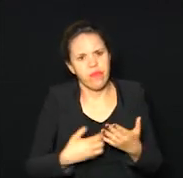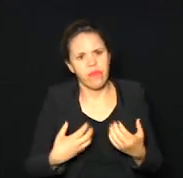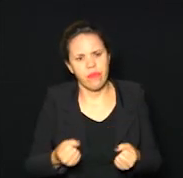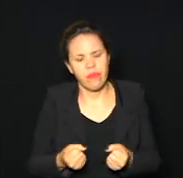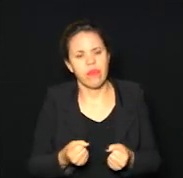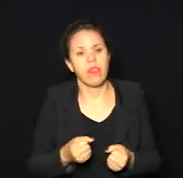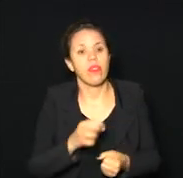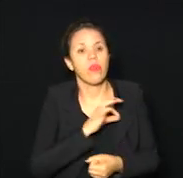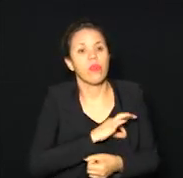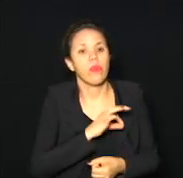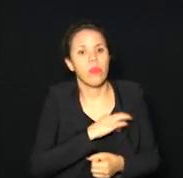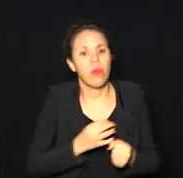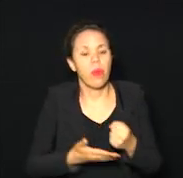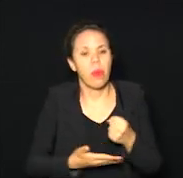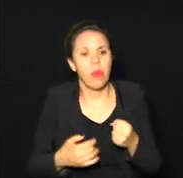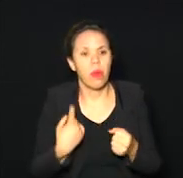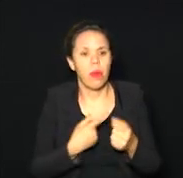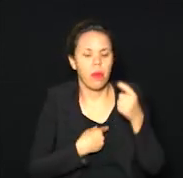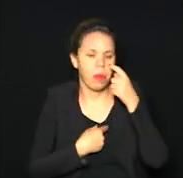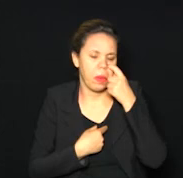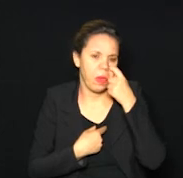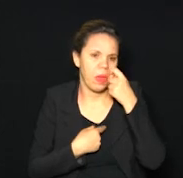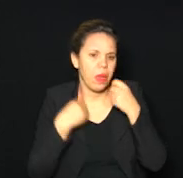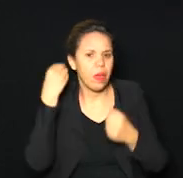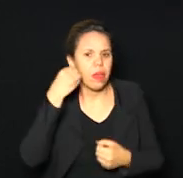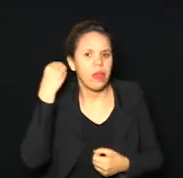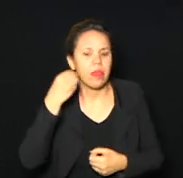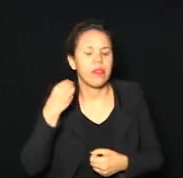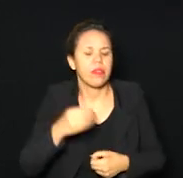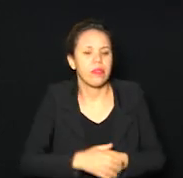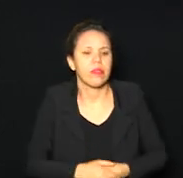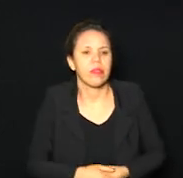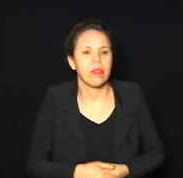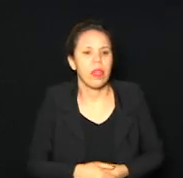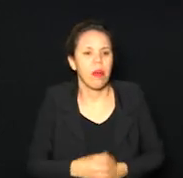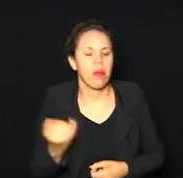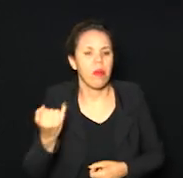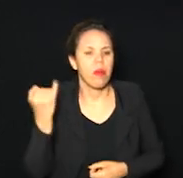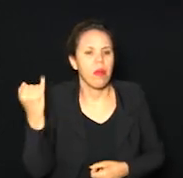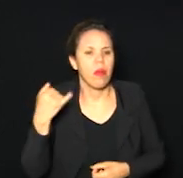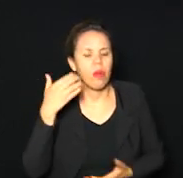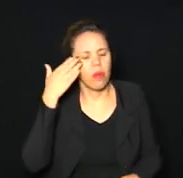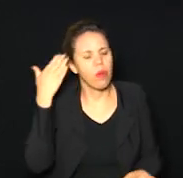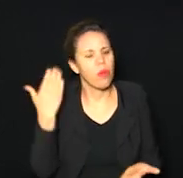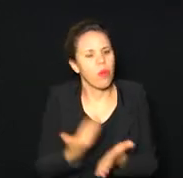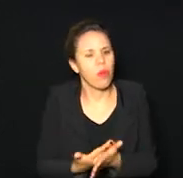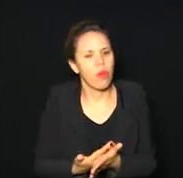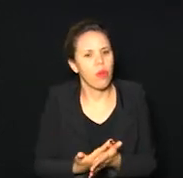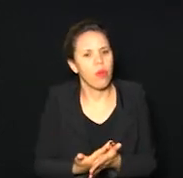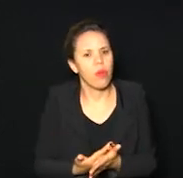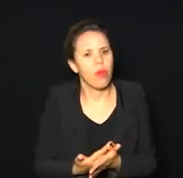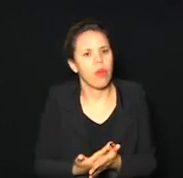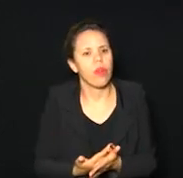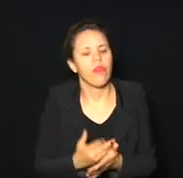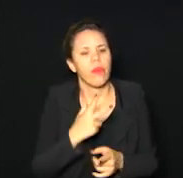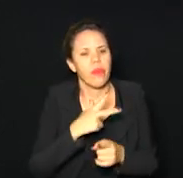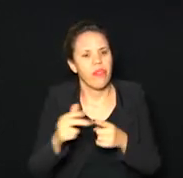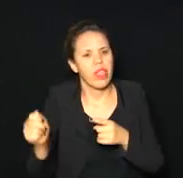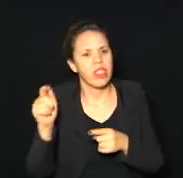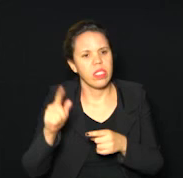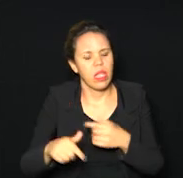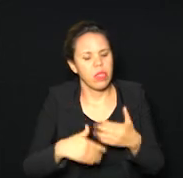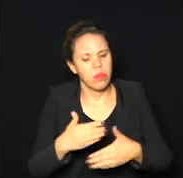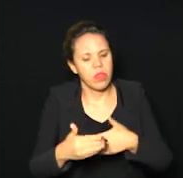renda básica. A experiência, uma das questões mais importantes que eu acredito que a gente sai desse processo é